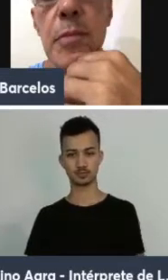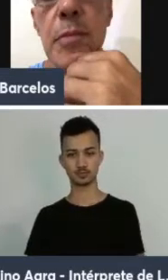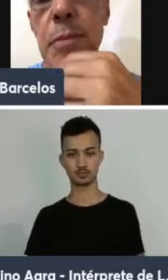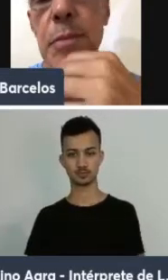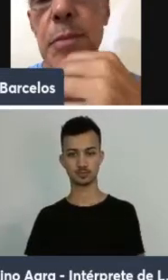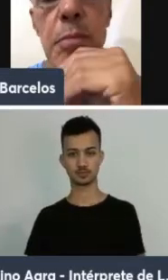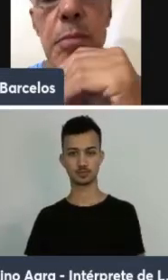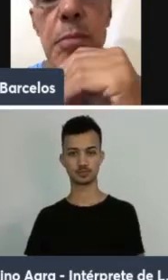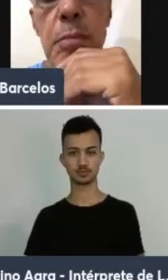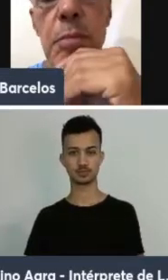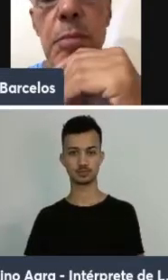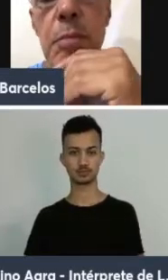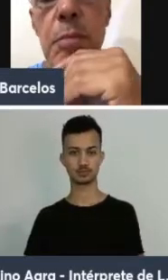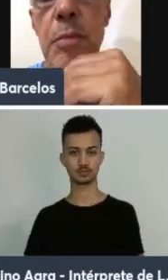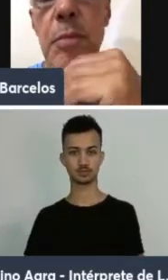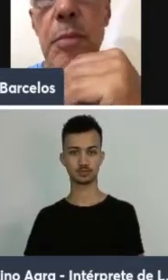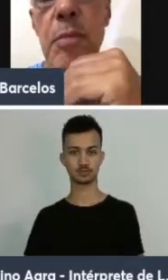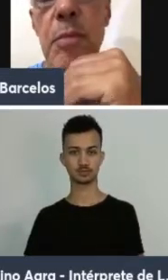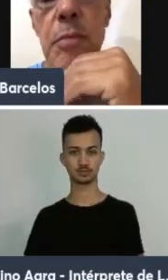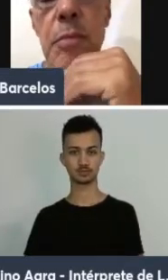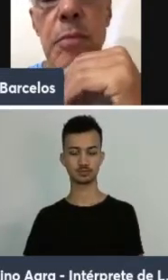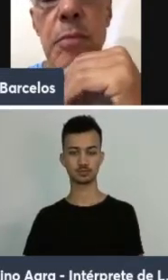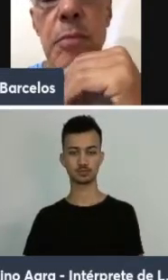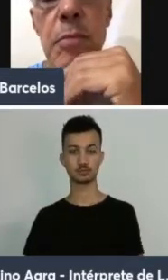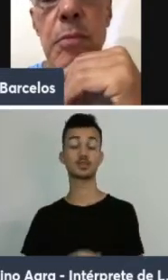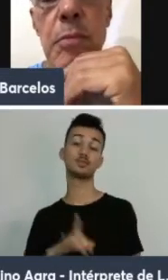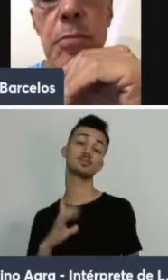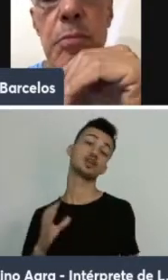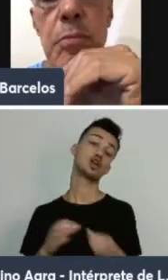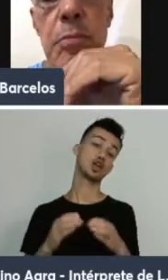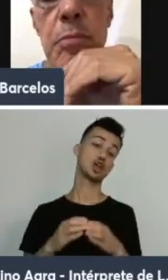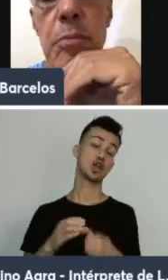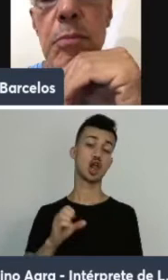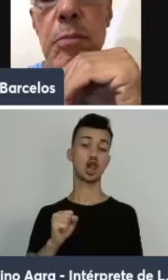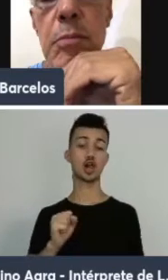tentar resumir. Aí, dentro do Somos, tinham grupos